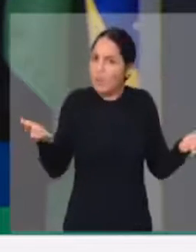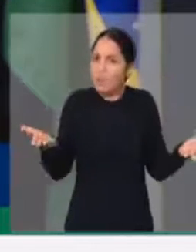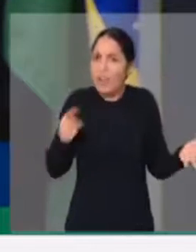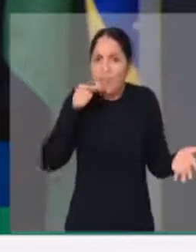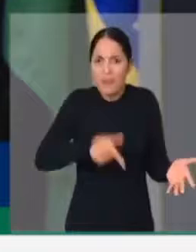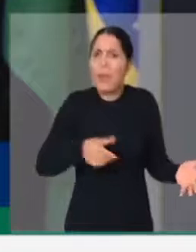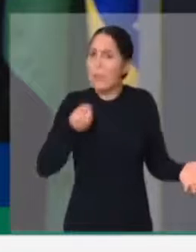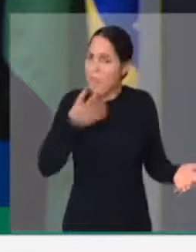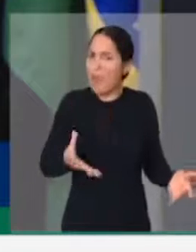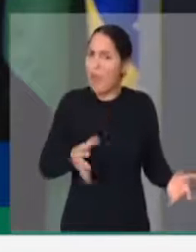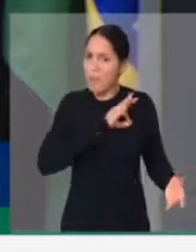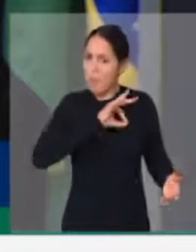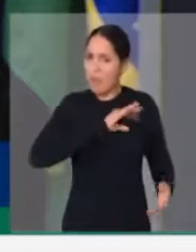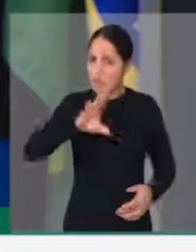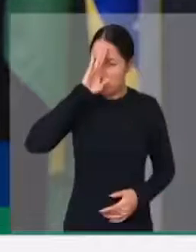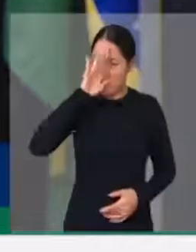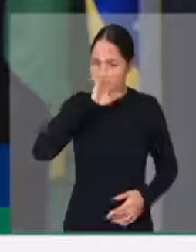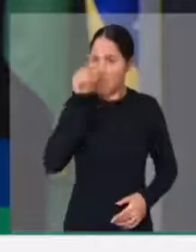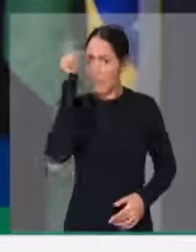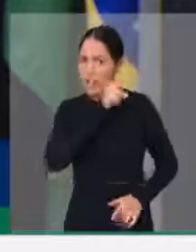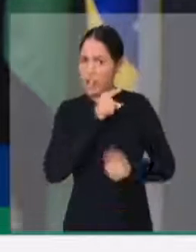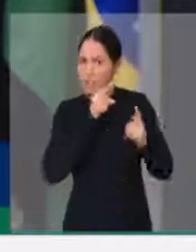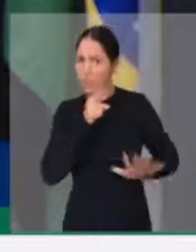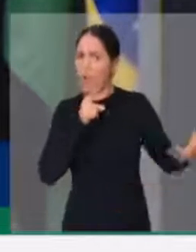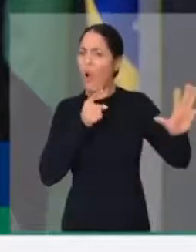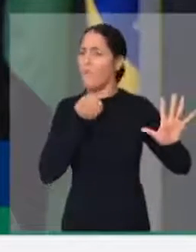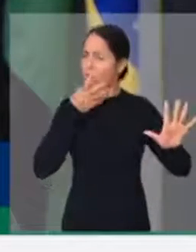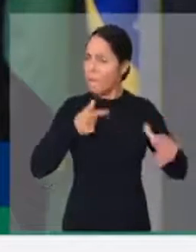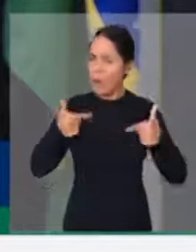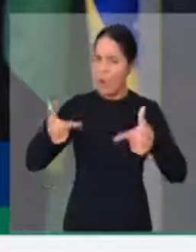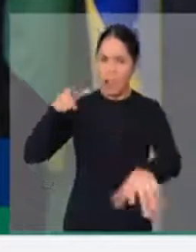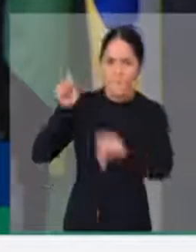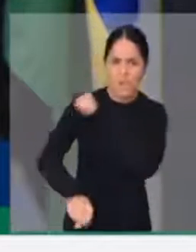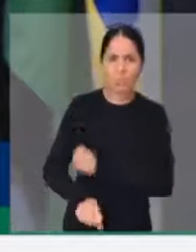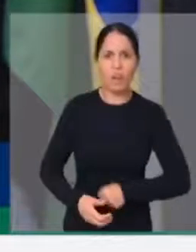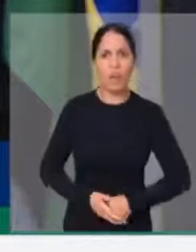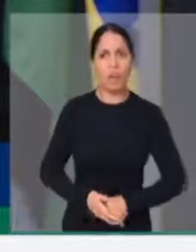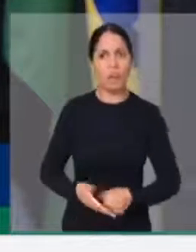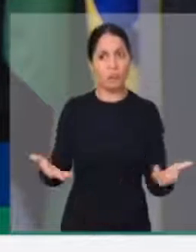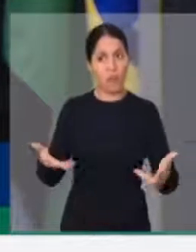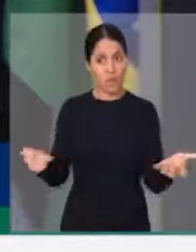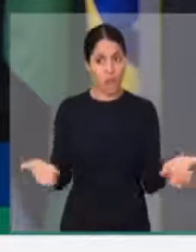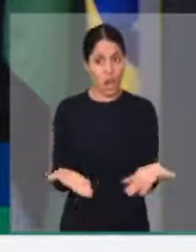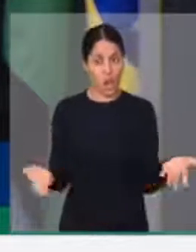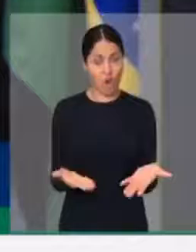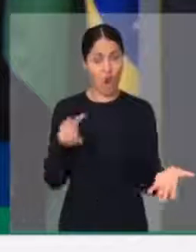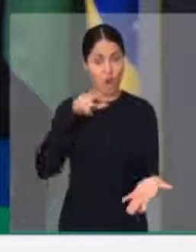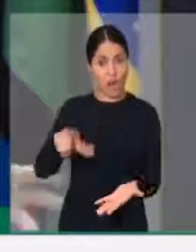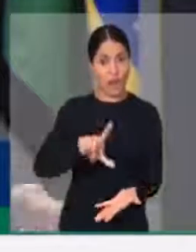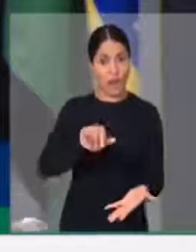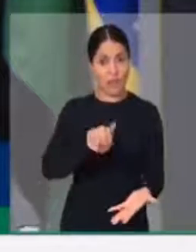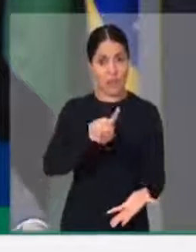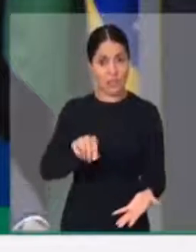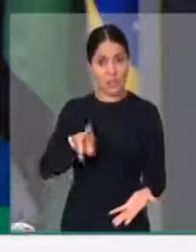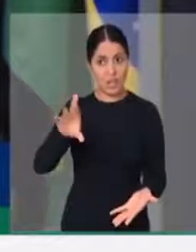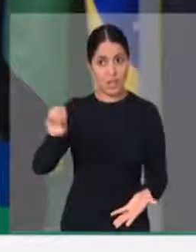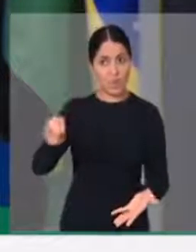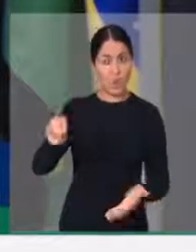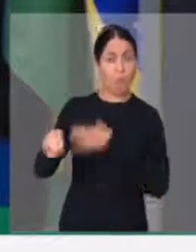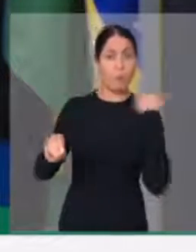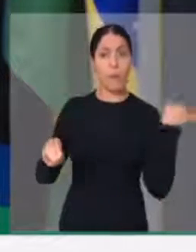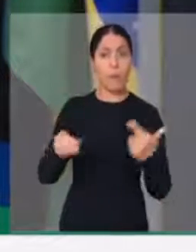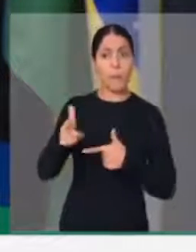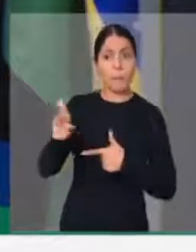Militar de Goiás muito bem e agora com a morte de Lázaro volta